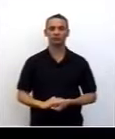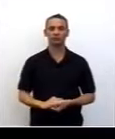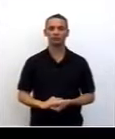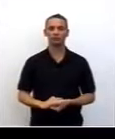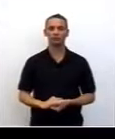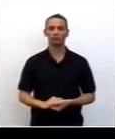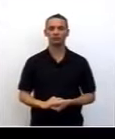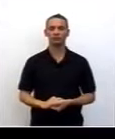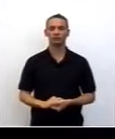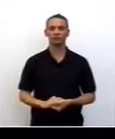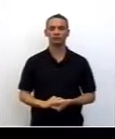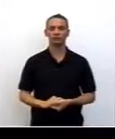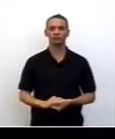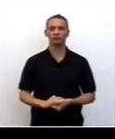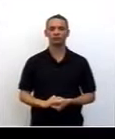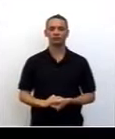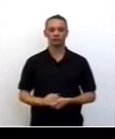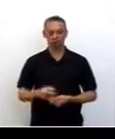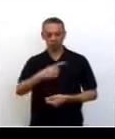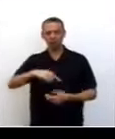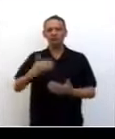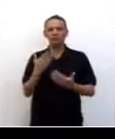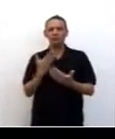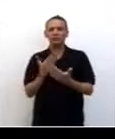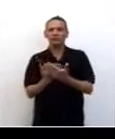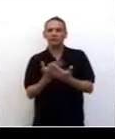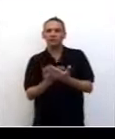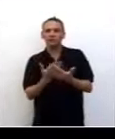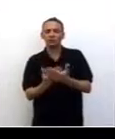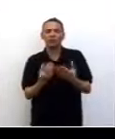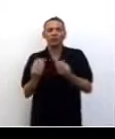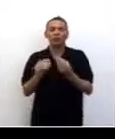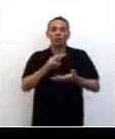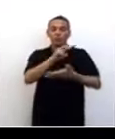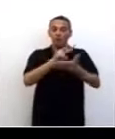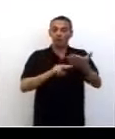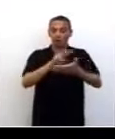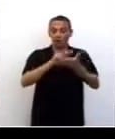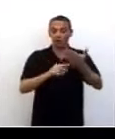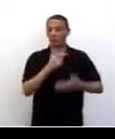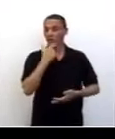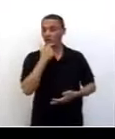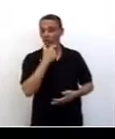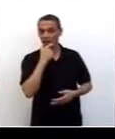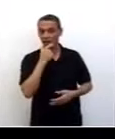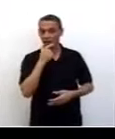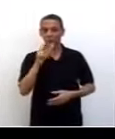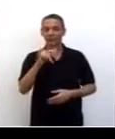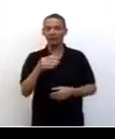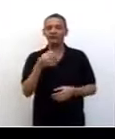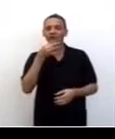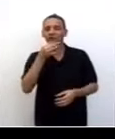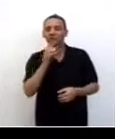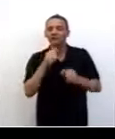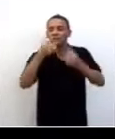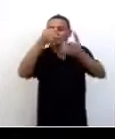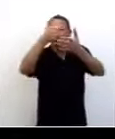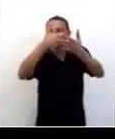Hi, everybody. Como nós estamos estudando estratégias de leitura e questions and answers, eu vou dar algumas dicas para